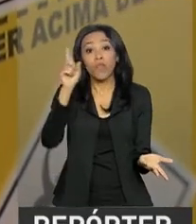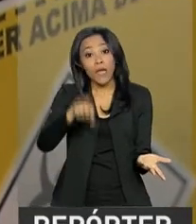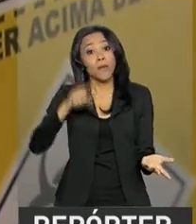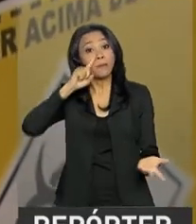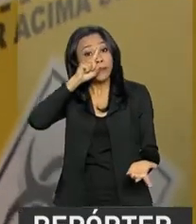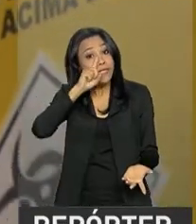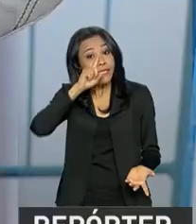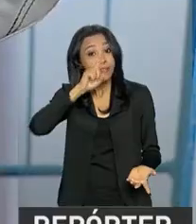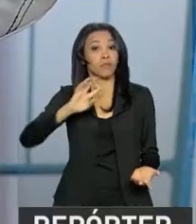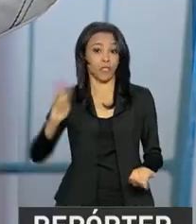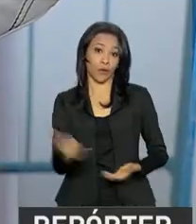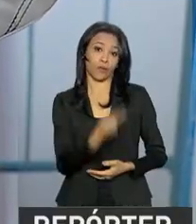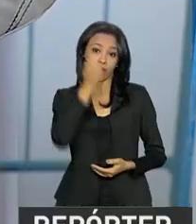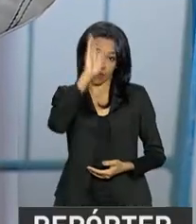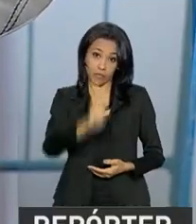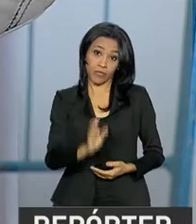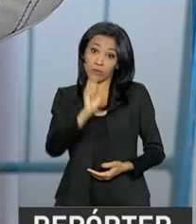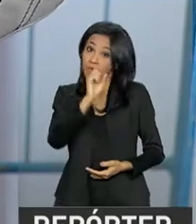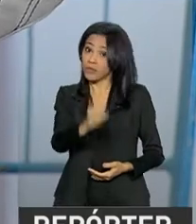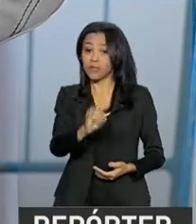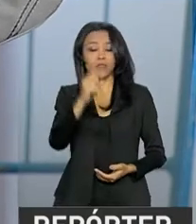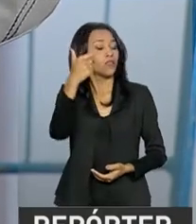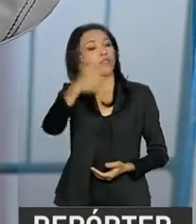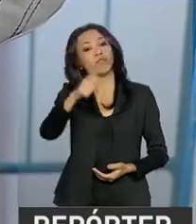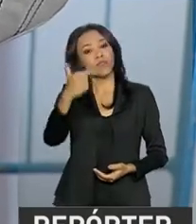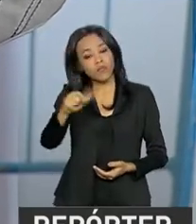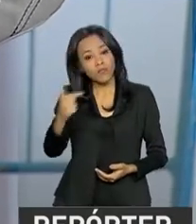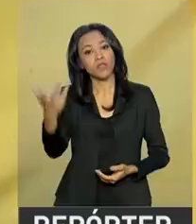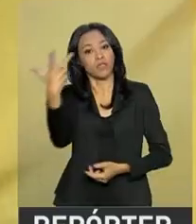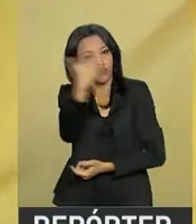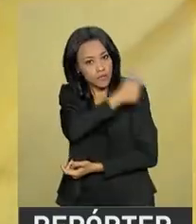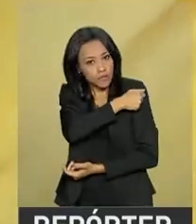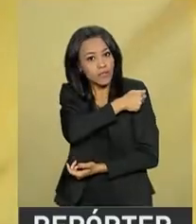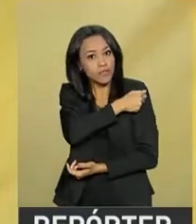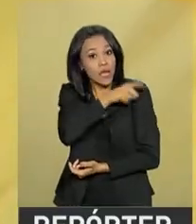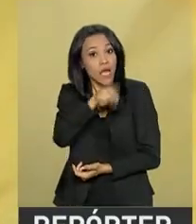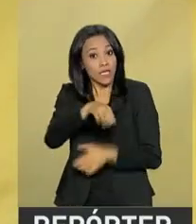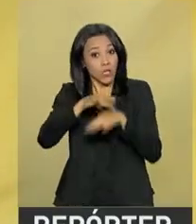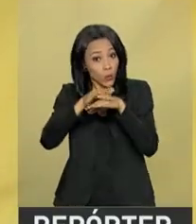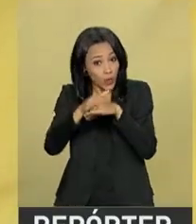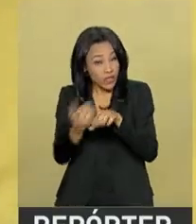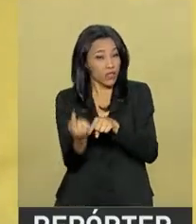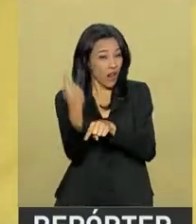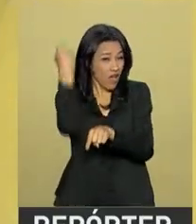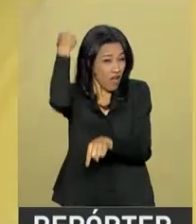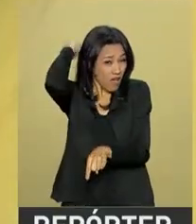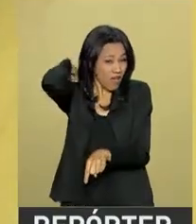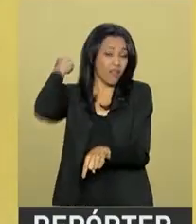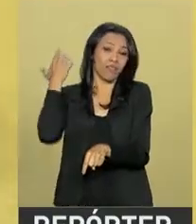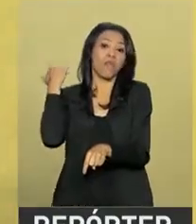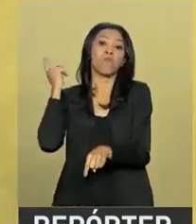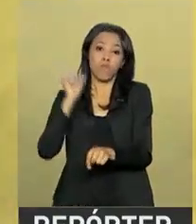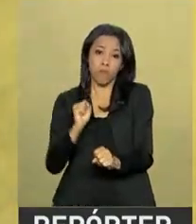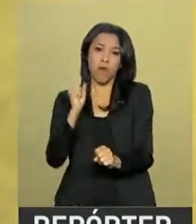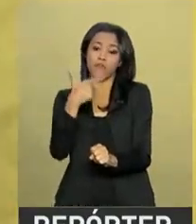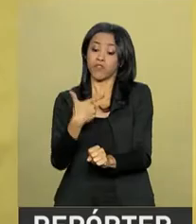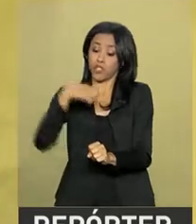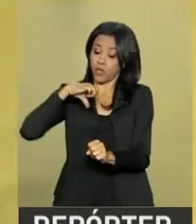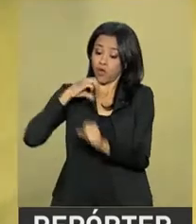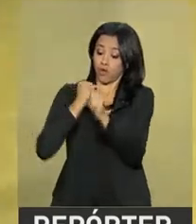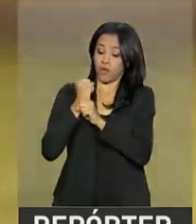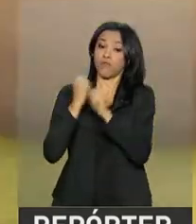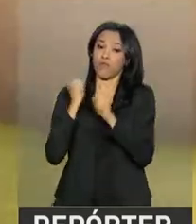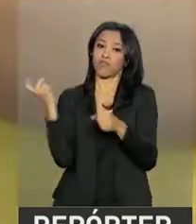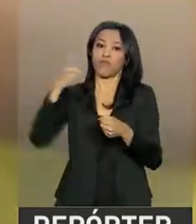que nós corremos se nós não tivermos levar as coberturas vacinais essa doença que já deixou de existir no nosso país há 29 anos